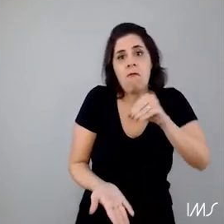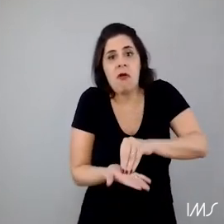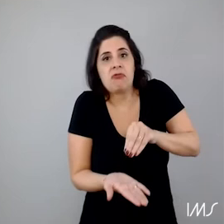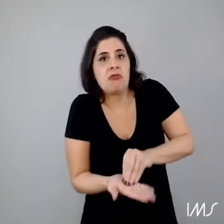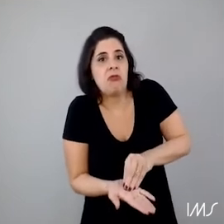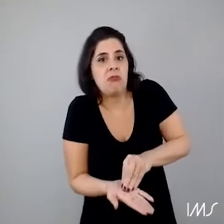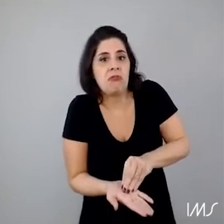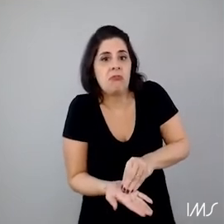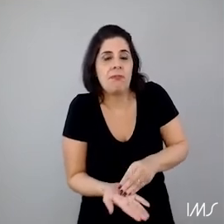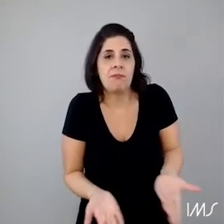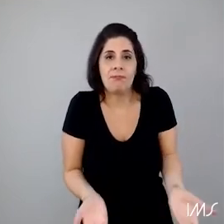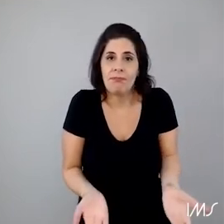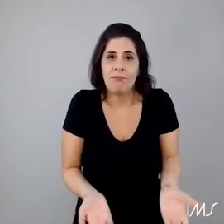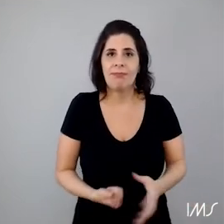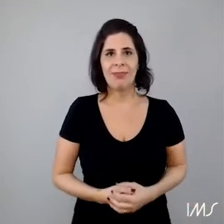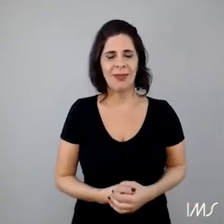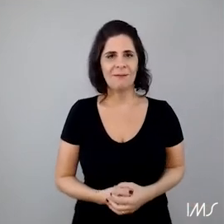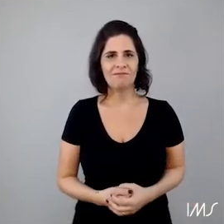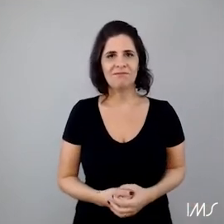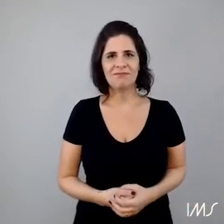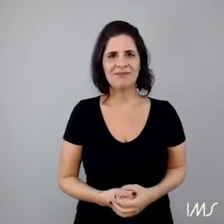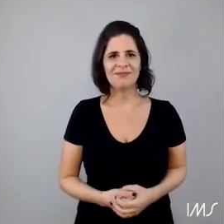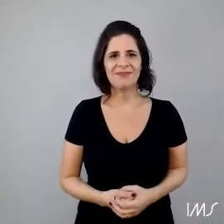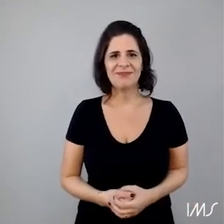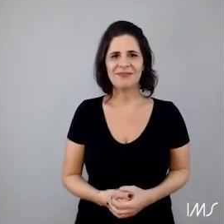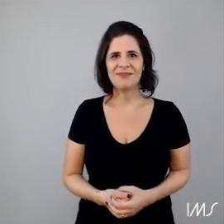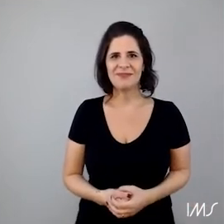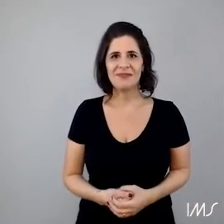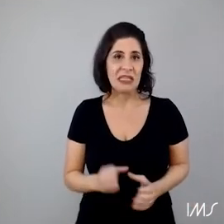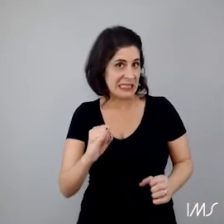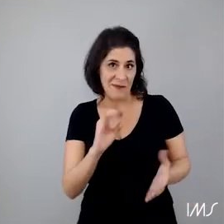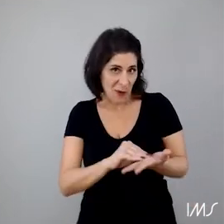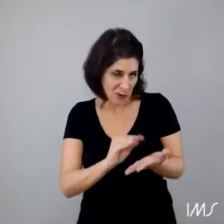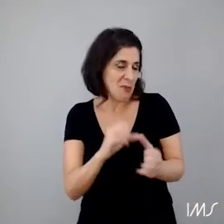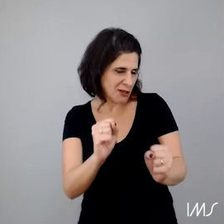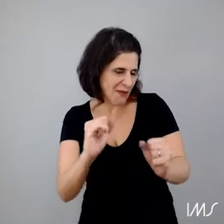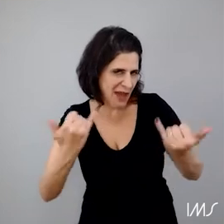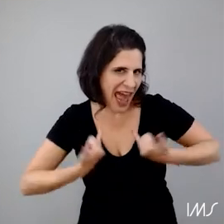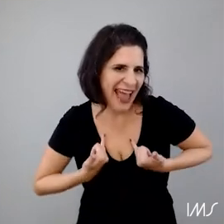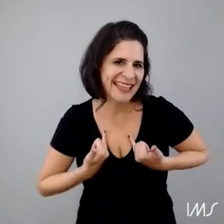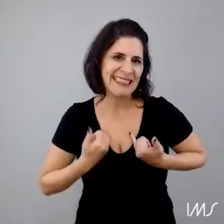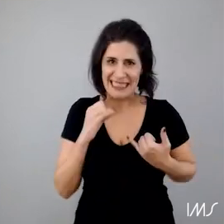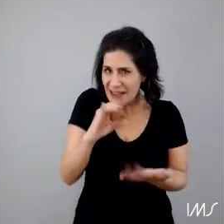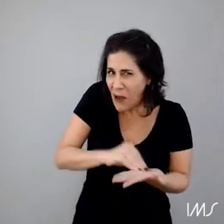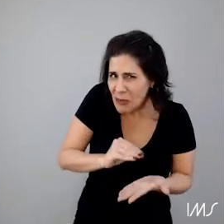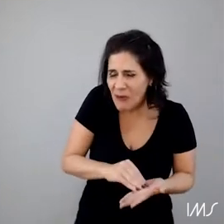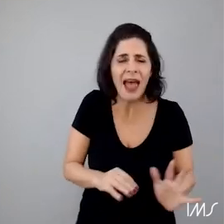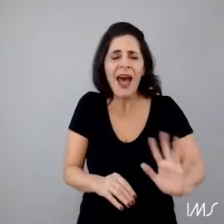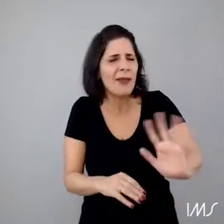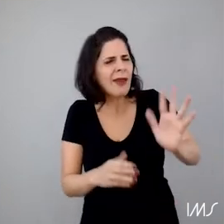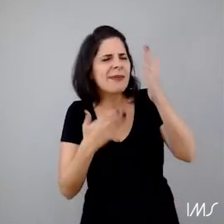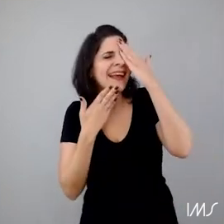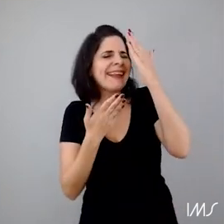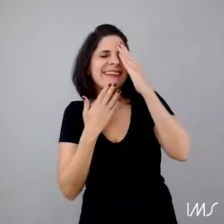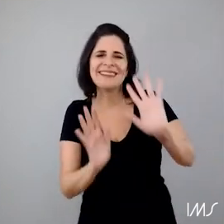Não. Obrigada, né? Se faltou alguma coisa. Atribui um cargo a mais à sua já fantástica